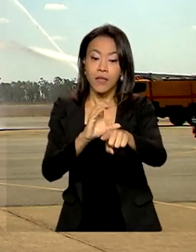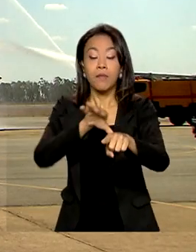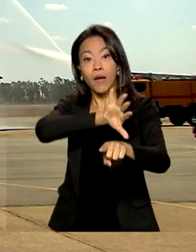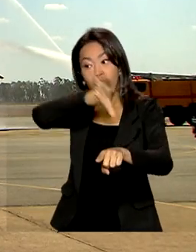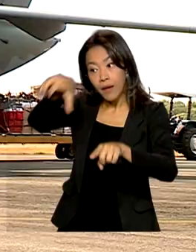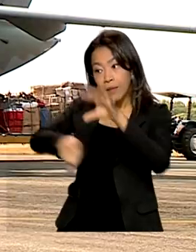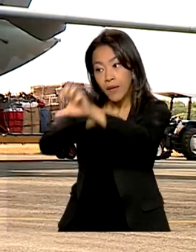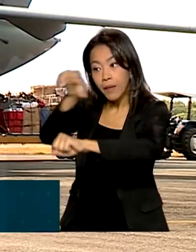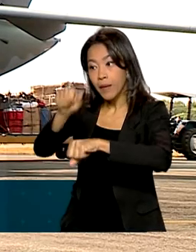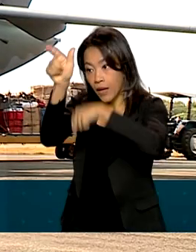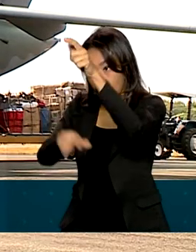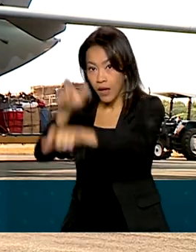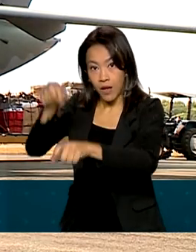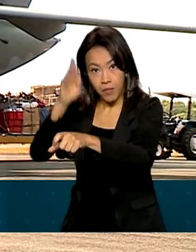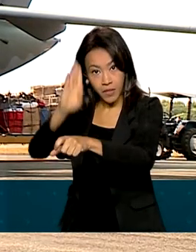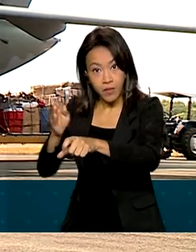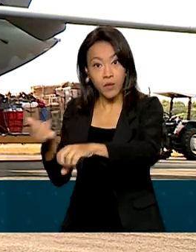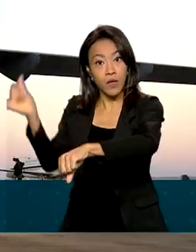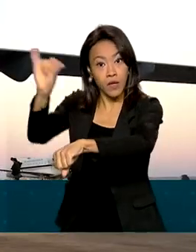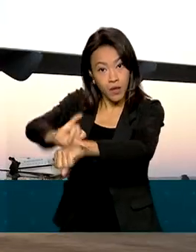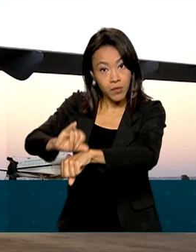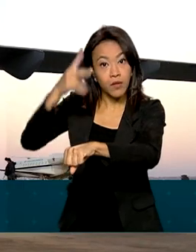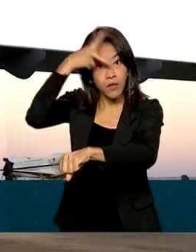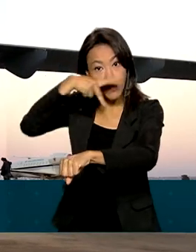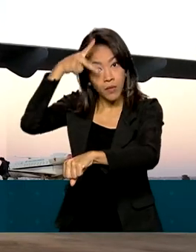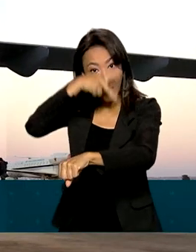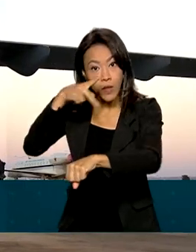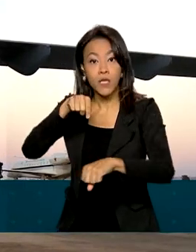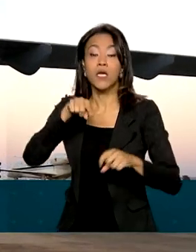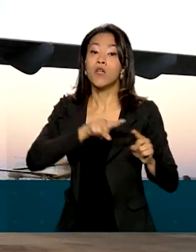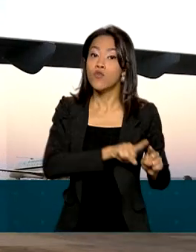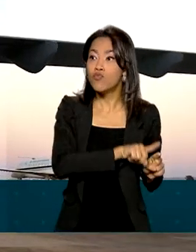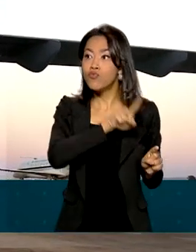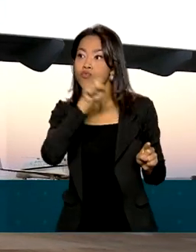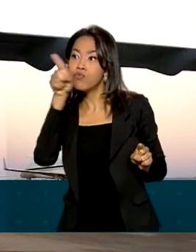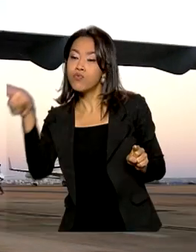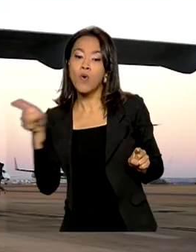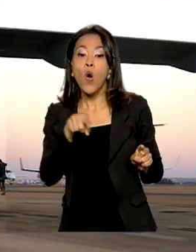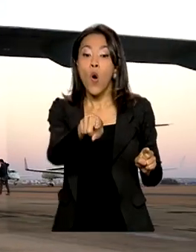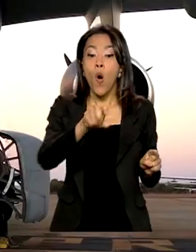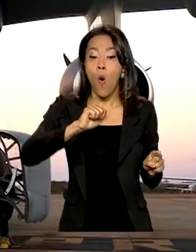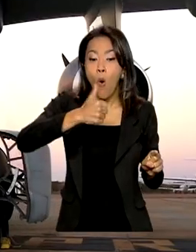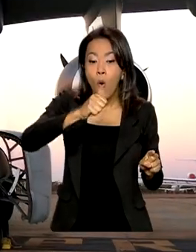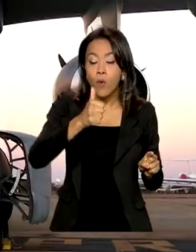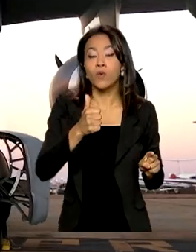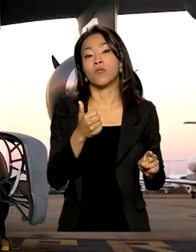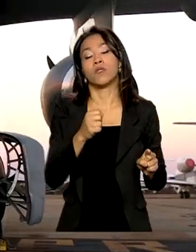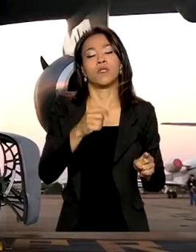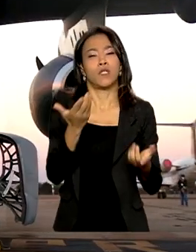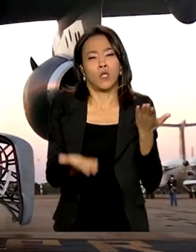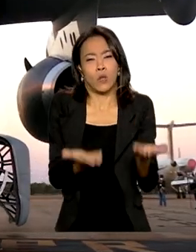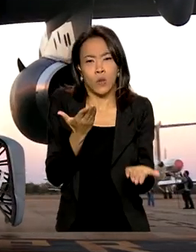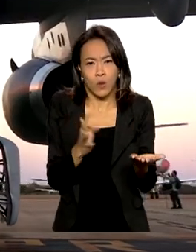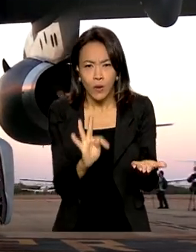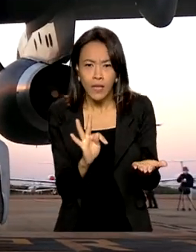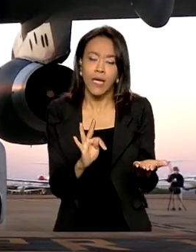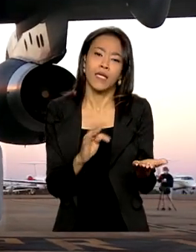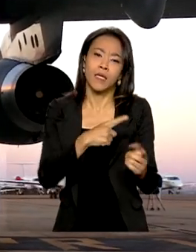resgatar os brasileiros que estão na capital polonesa. No voo de ida, 11,5 toneladas de material